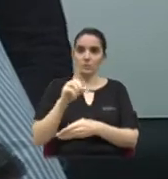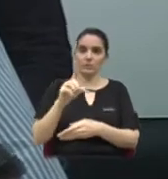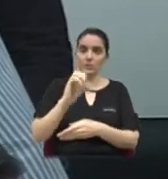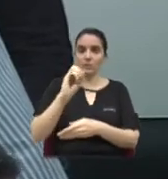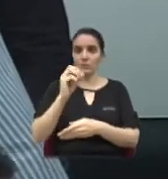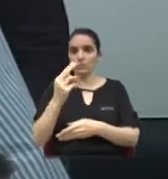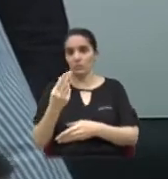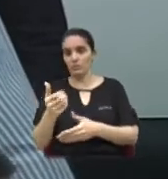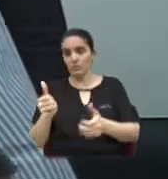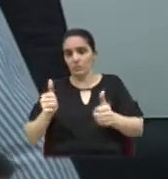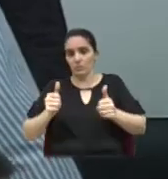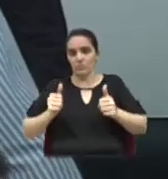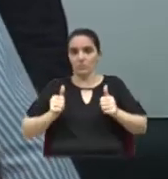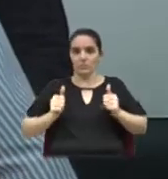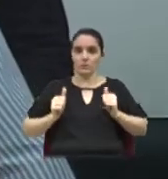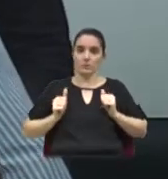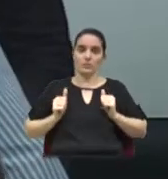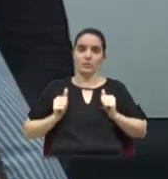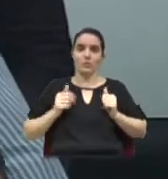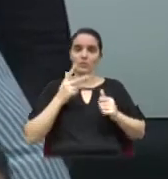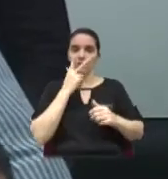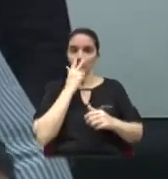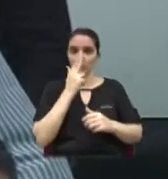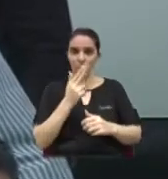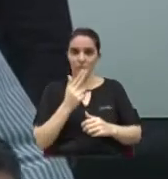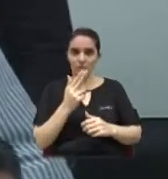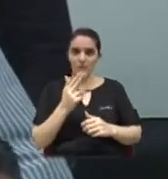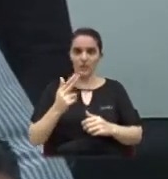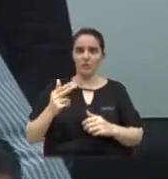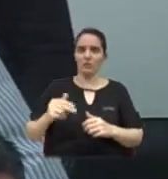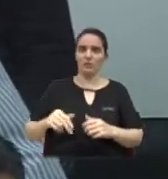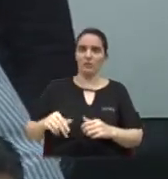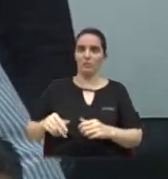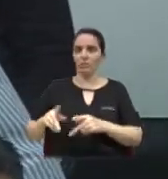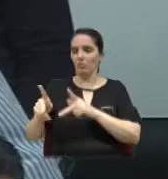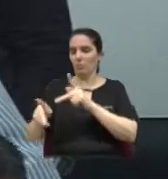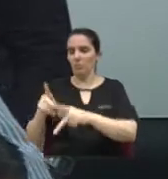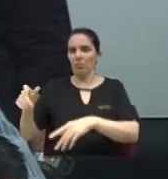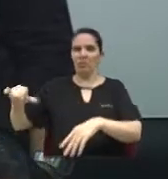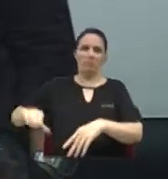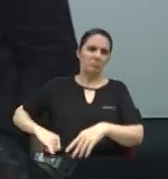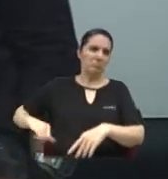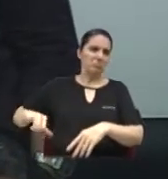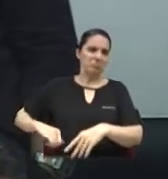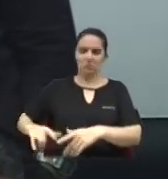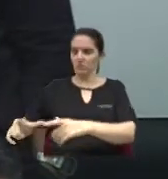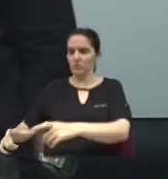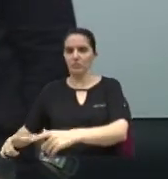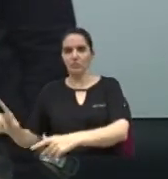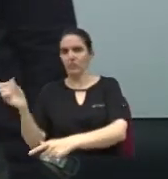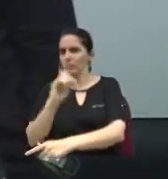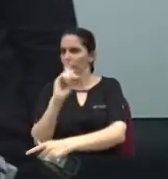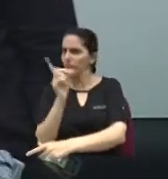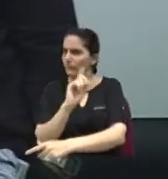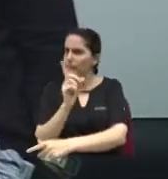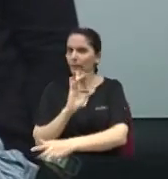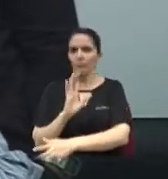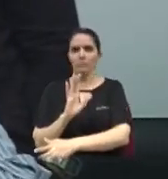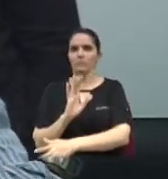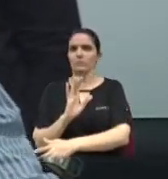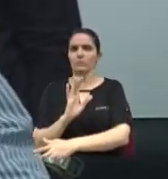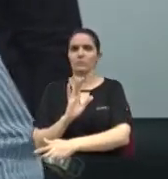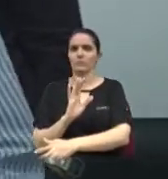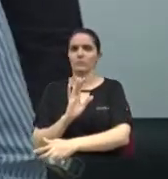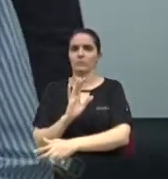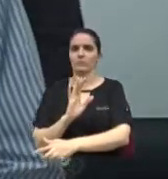somos contra e queremos que a população sofra naquele local. Ninguém está falando isso. E se as pessoas